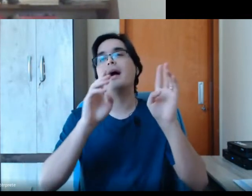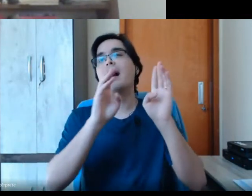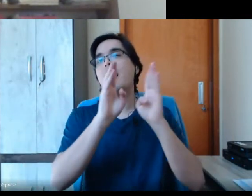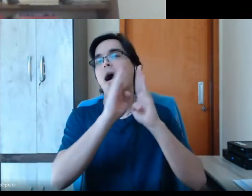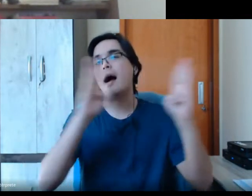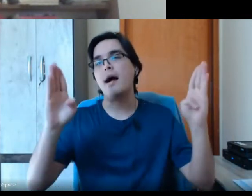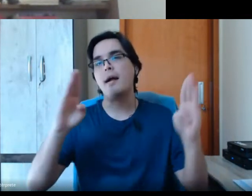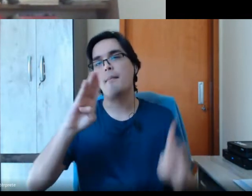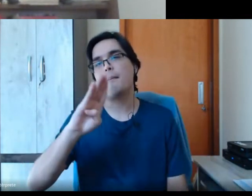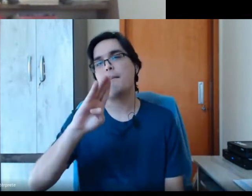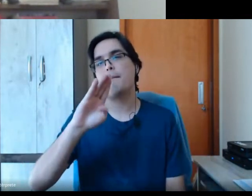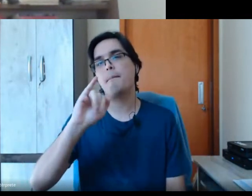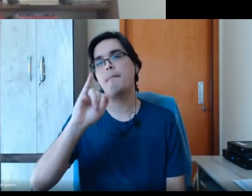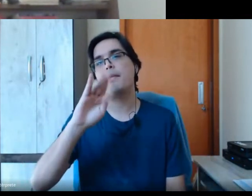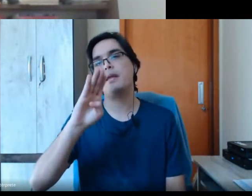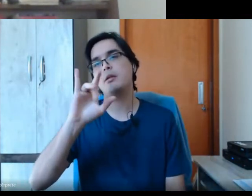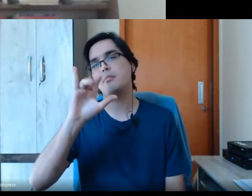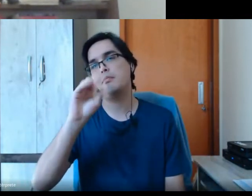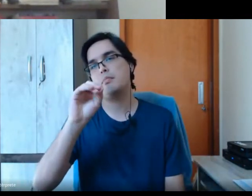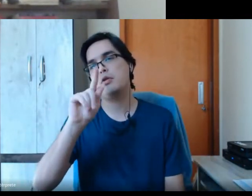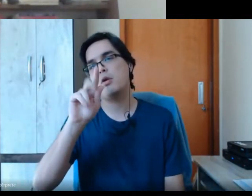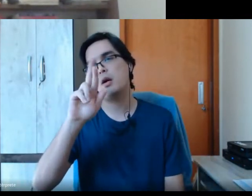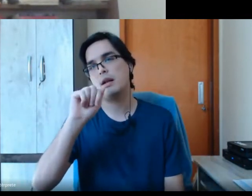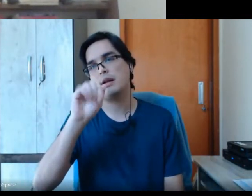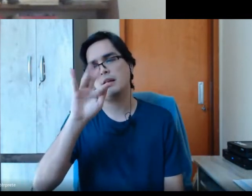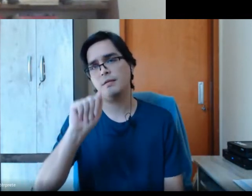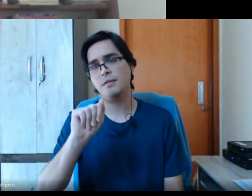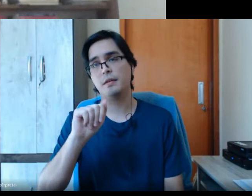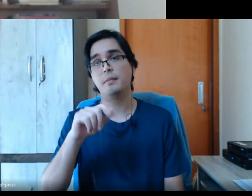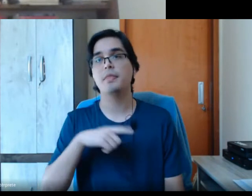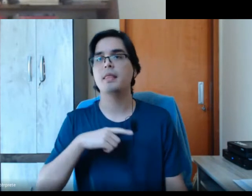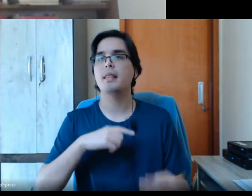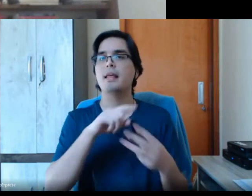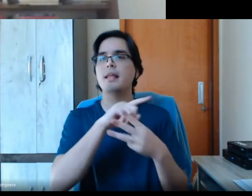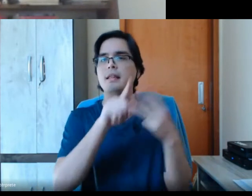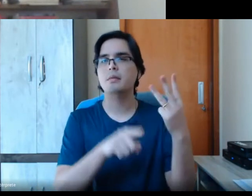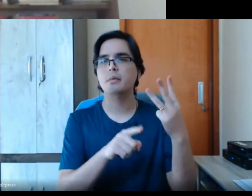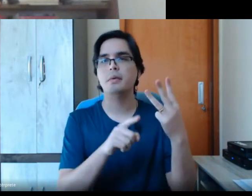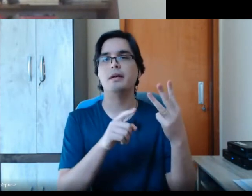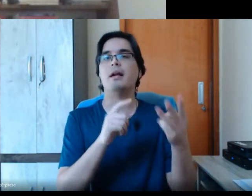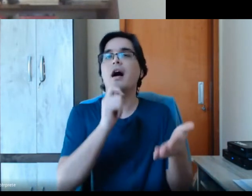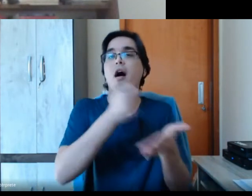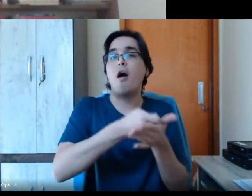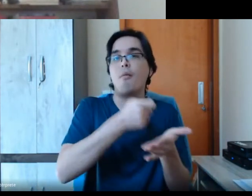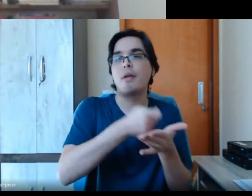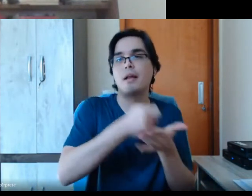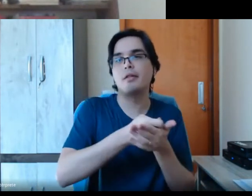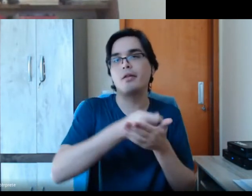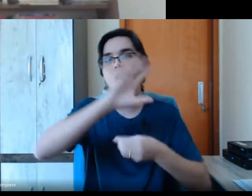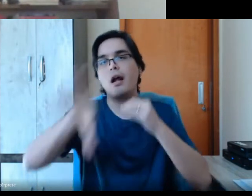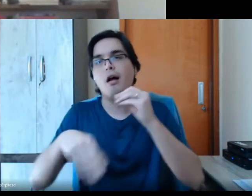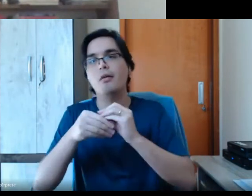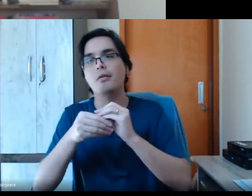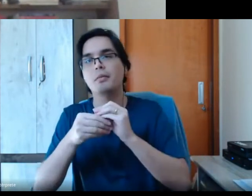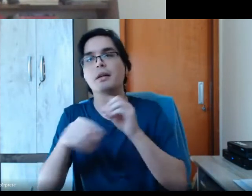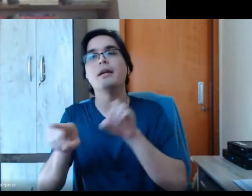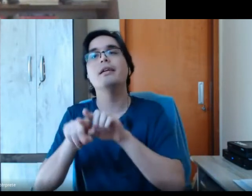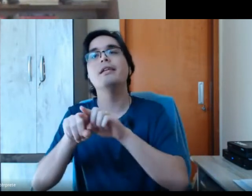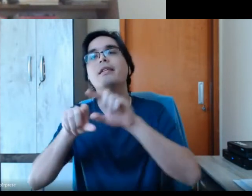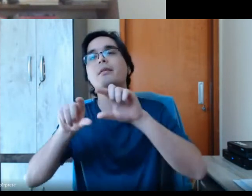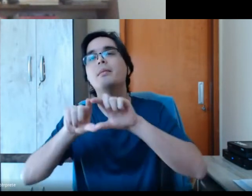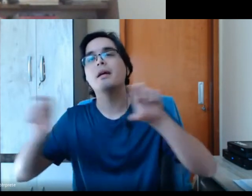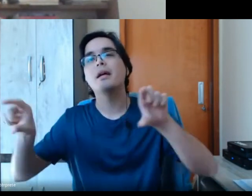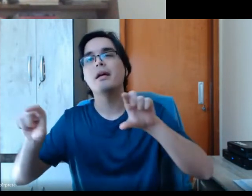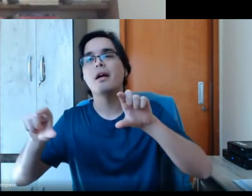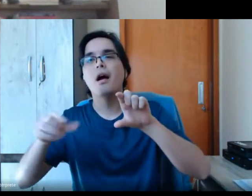novas propostas seriam nas observações, né, de... Por exemplo, link para artigos e,